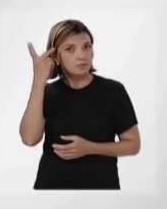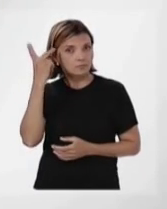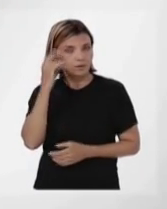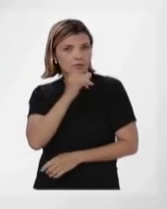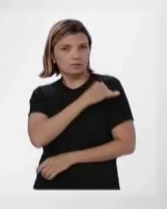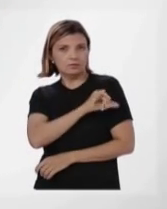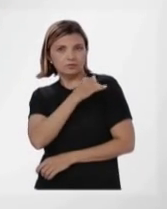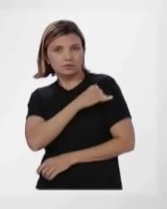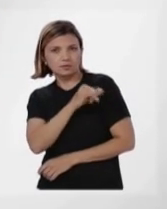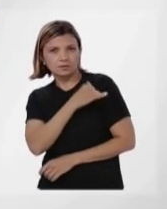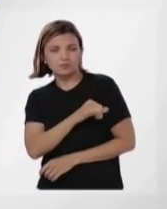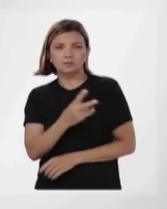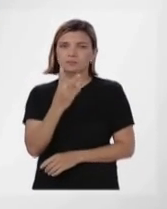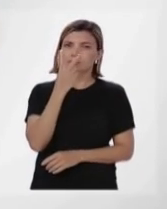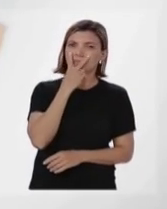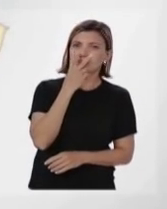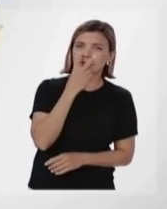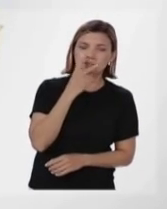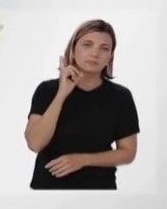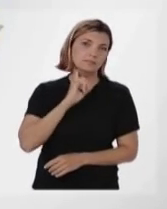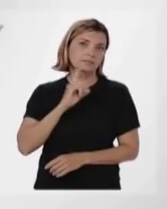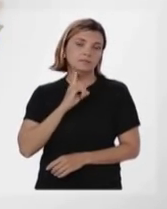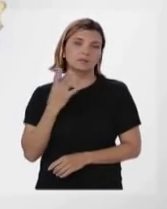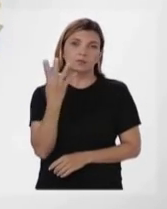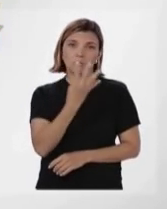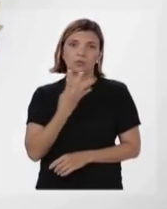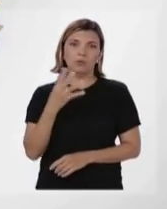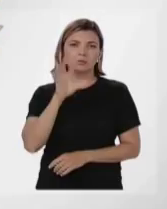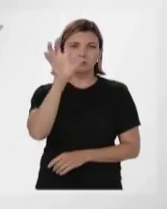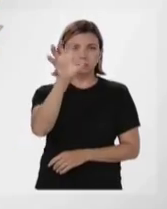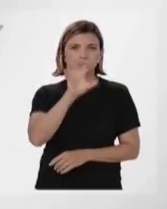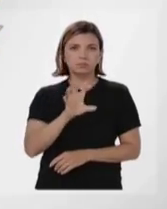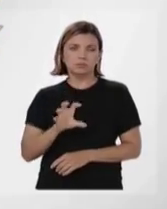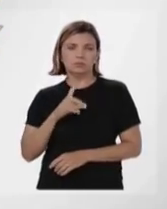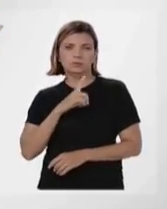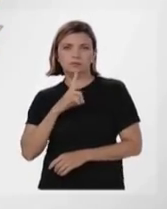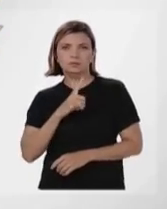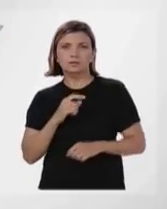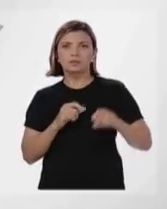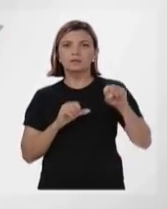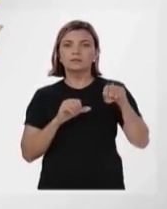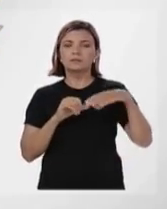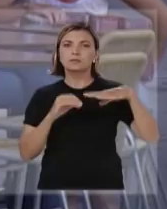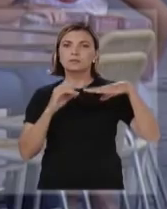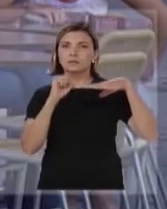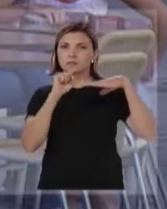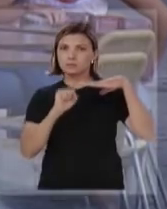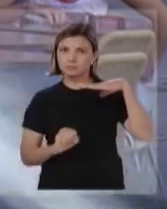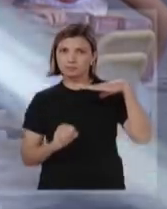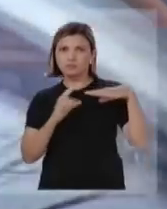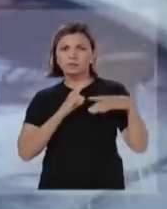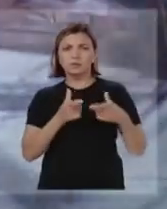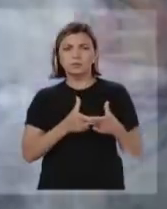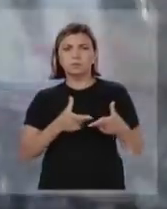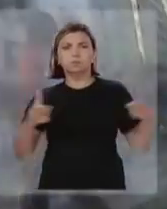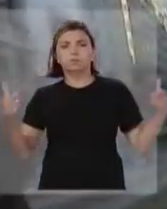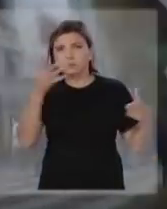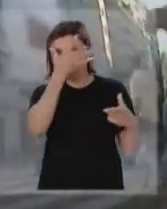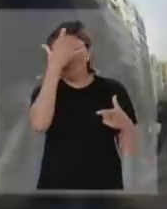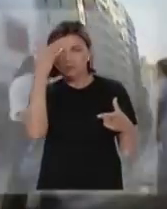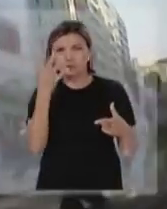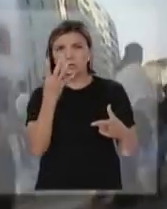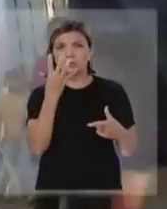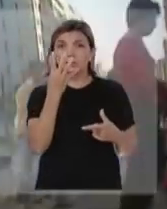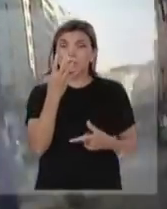São Paulo, Rio de Janeiro, Espírito Santo e Minas Gerais formam a região sudeste. É a mais populosa do